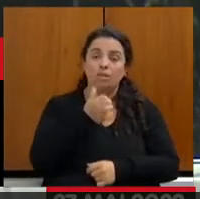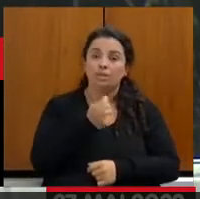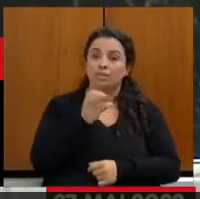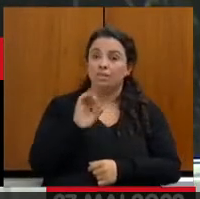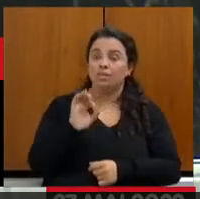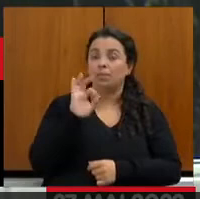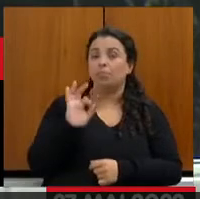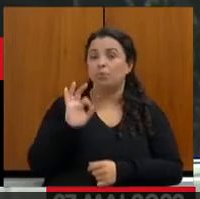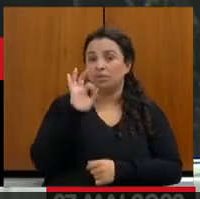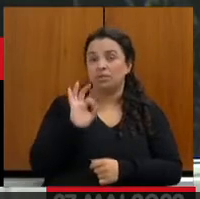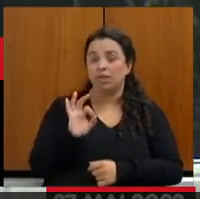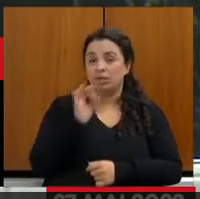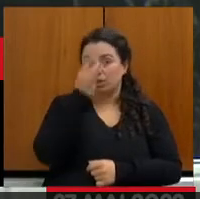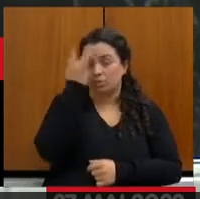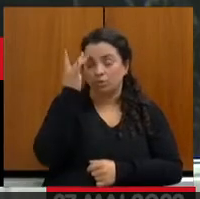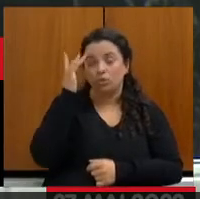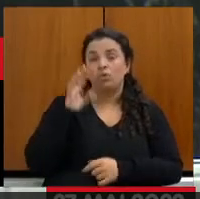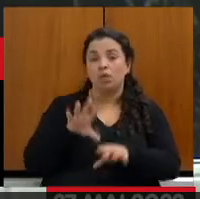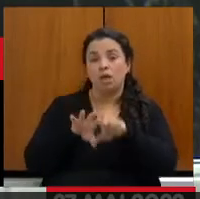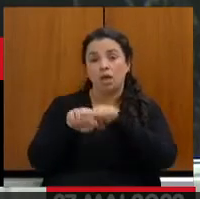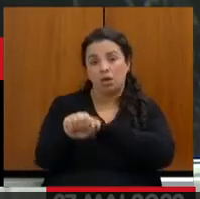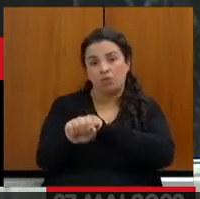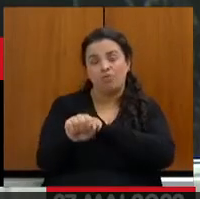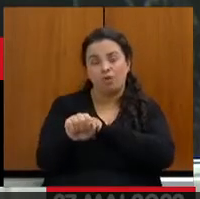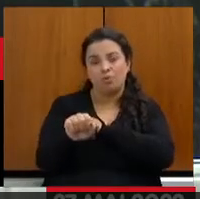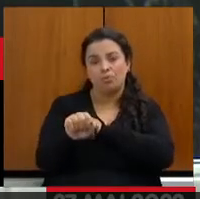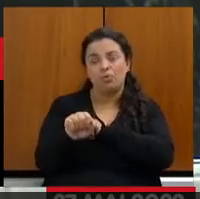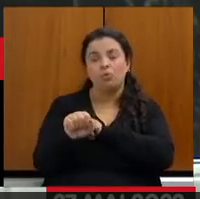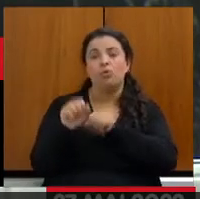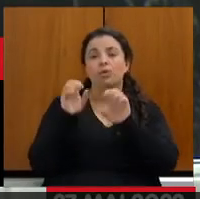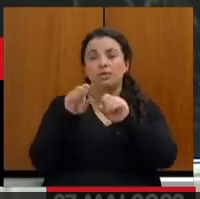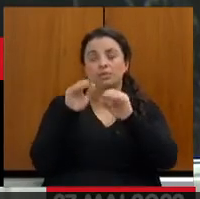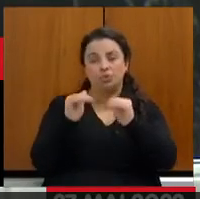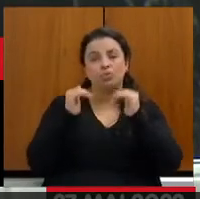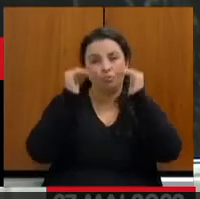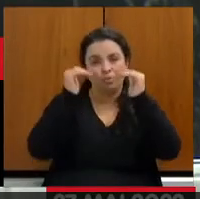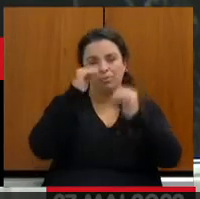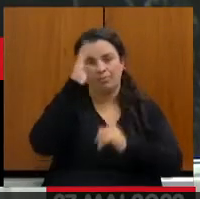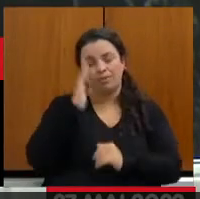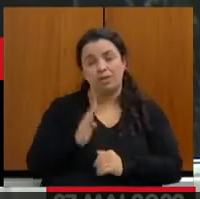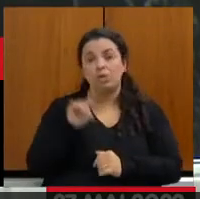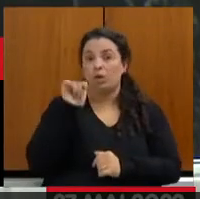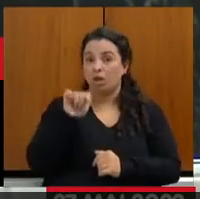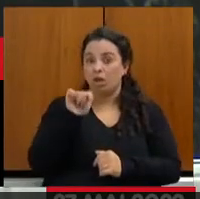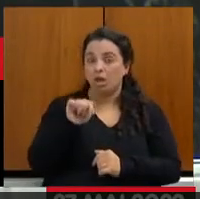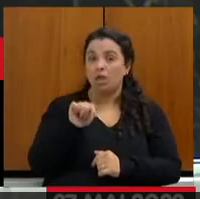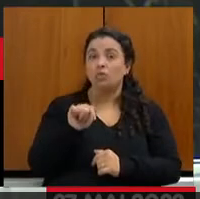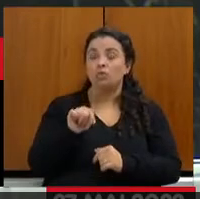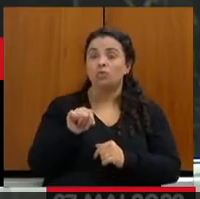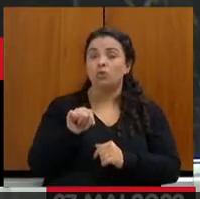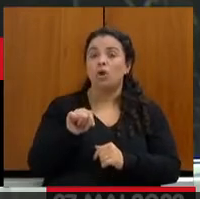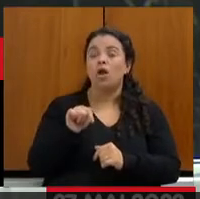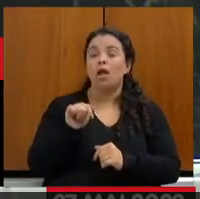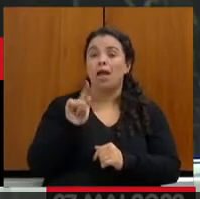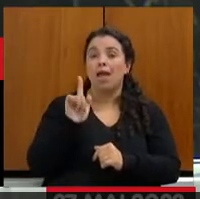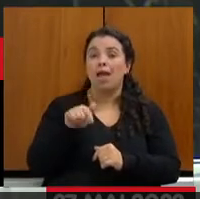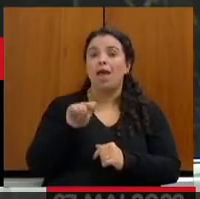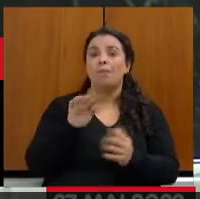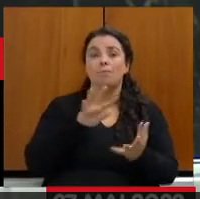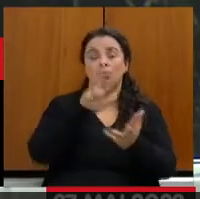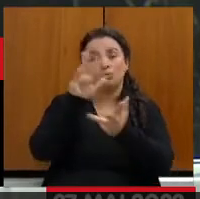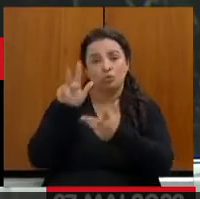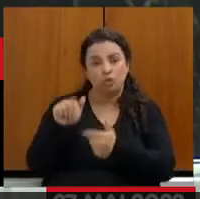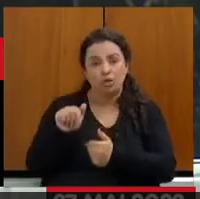daquelas que se formam no ensino superior no Brasil e esse fenômeno é mundial em meio século O